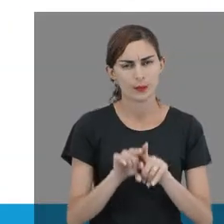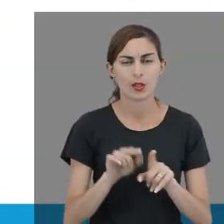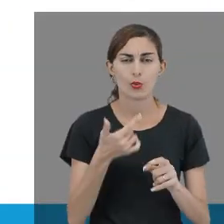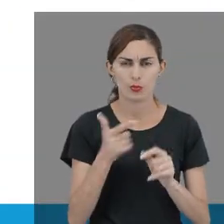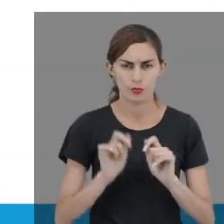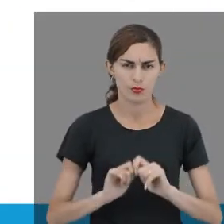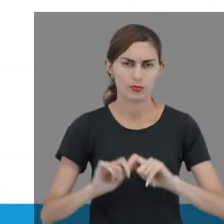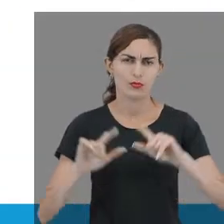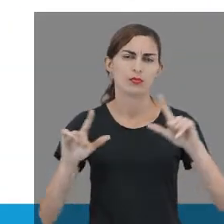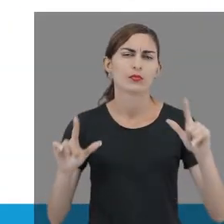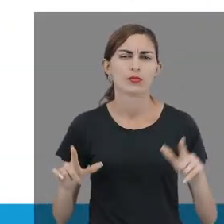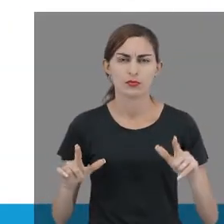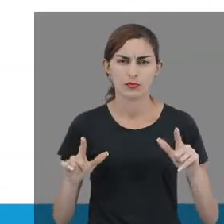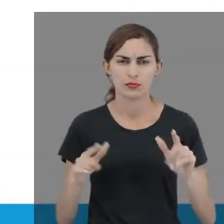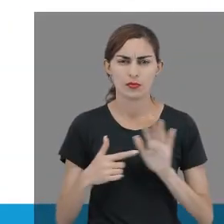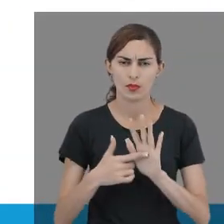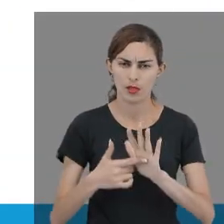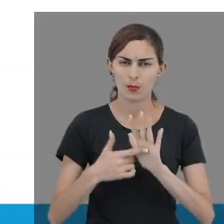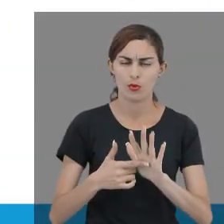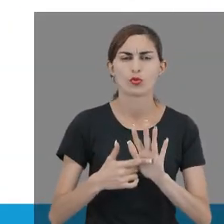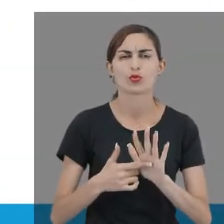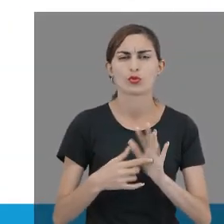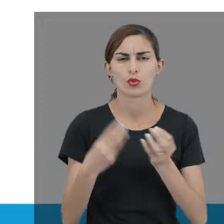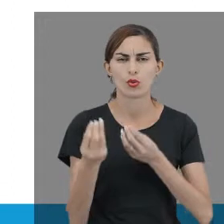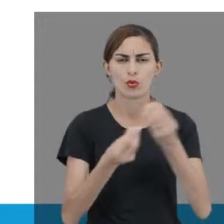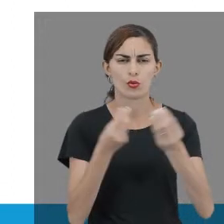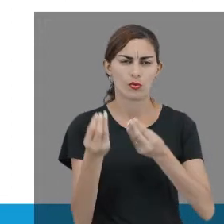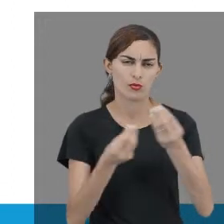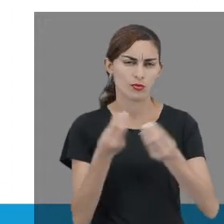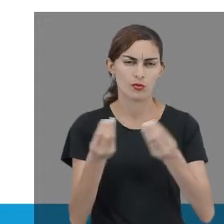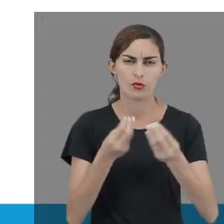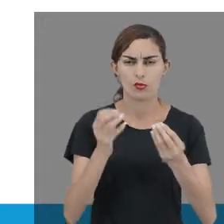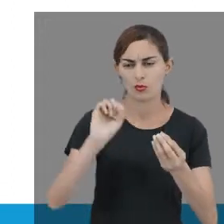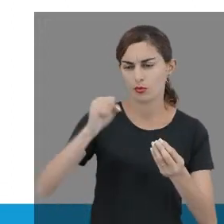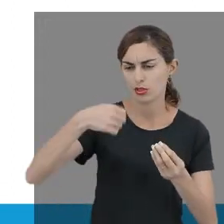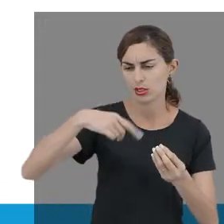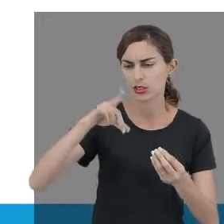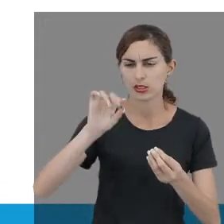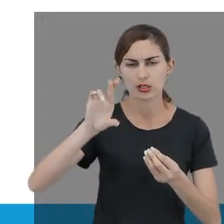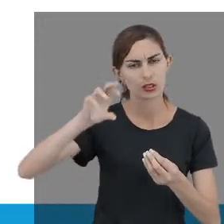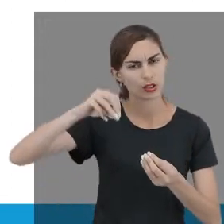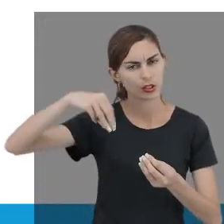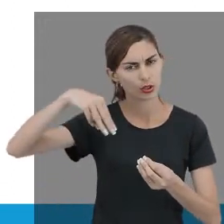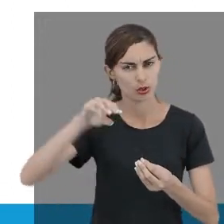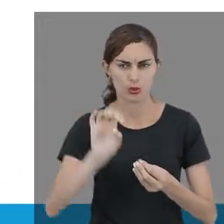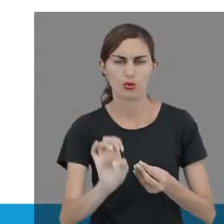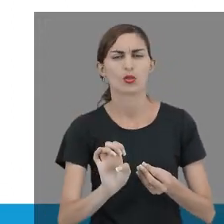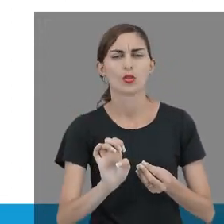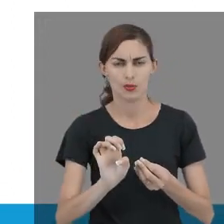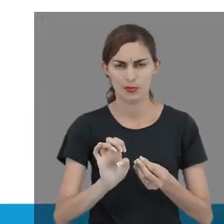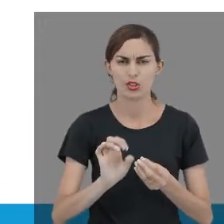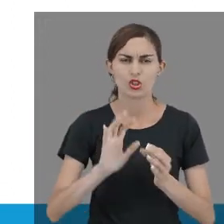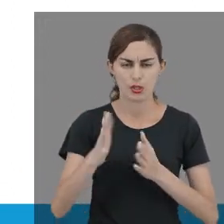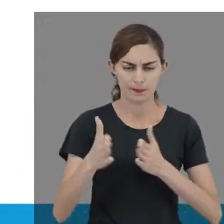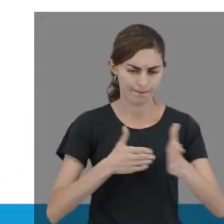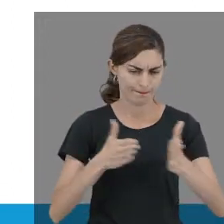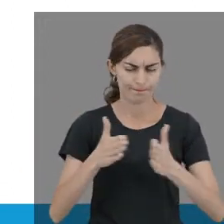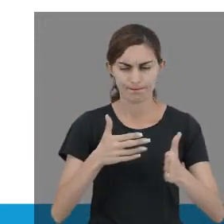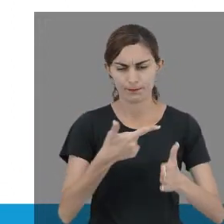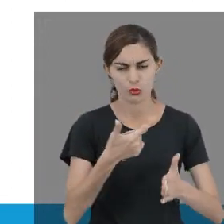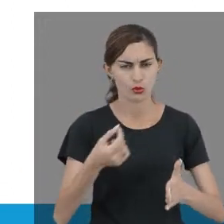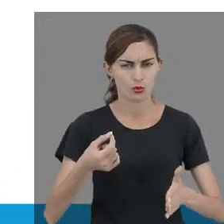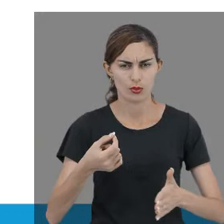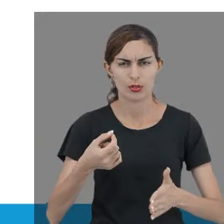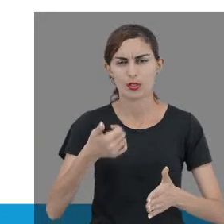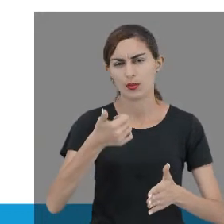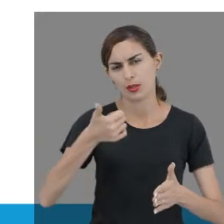E agora, o movimento dessa síndrome já no período maior, 2015,